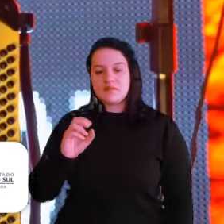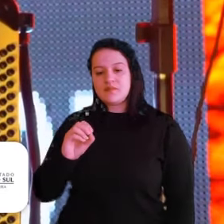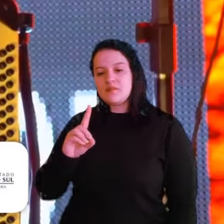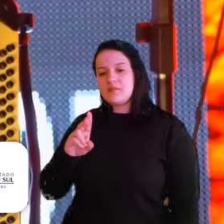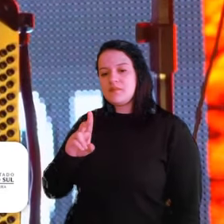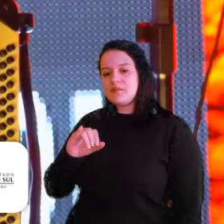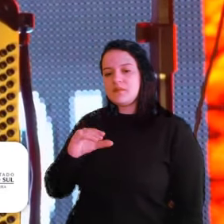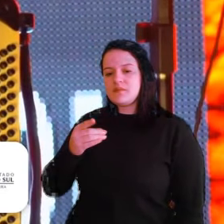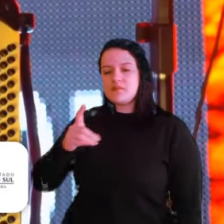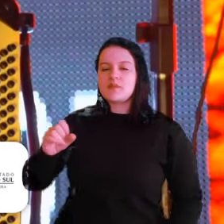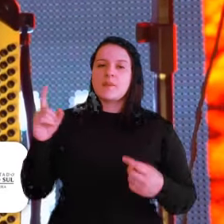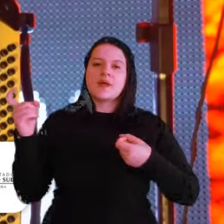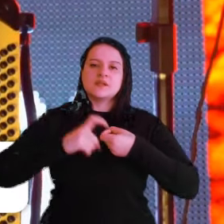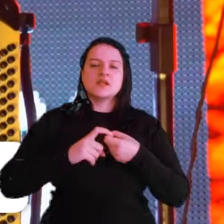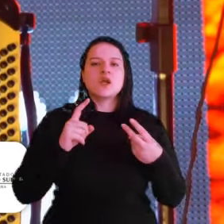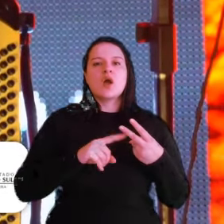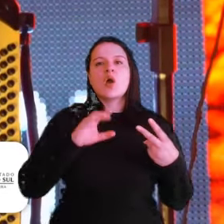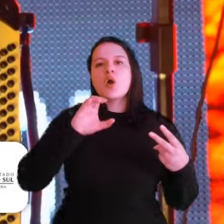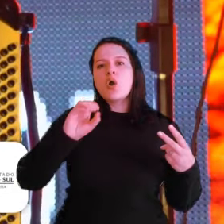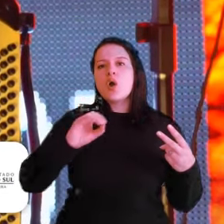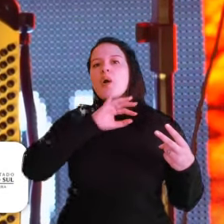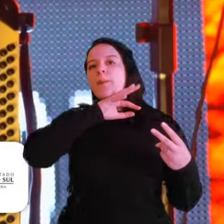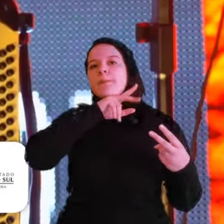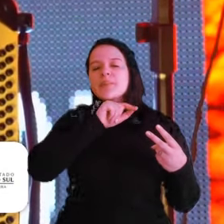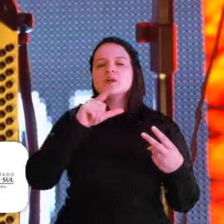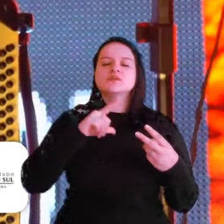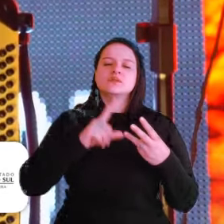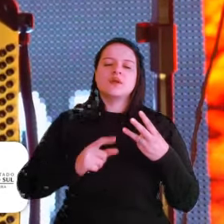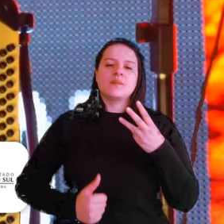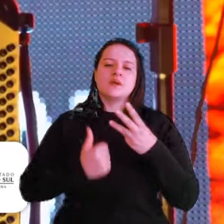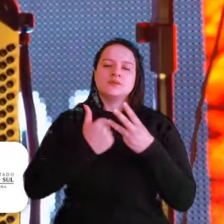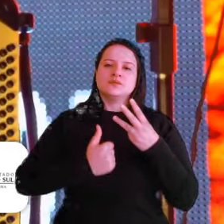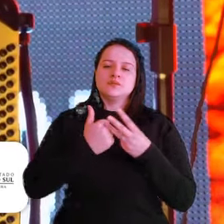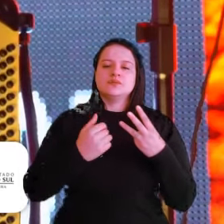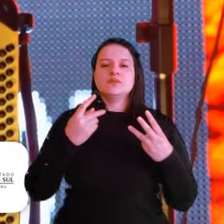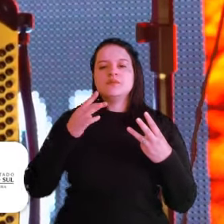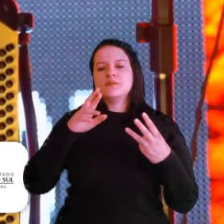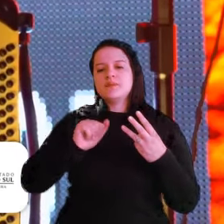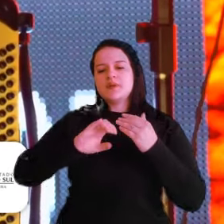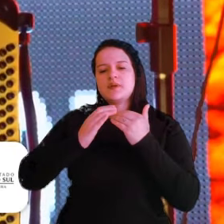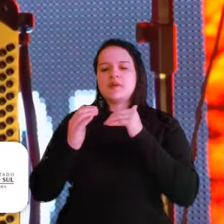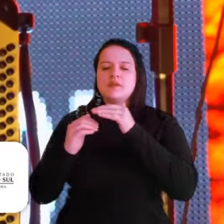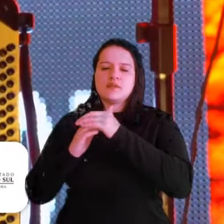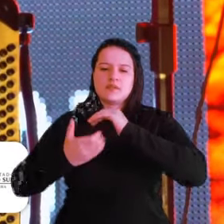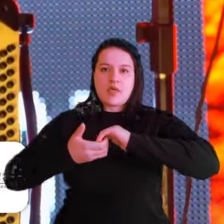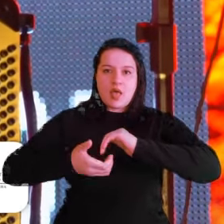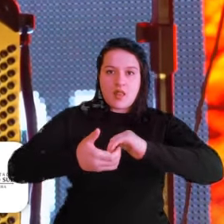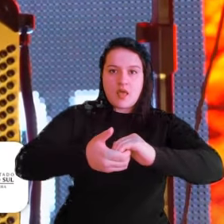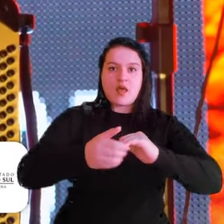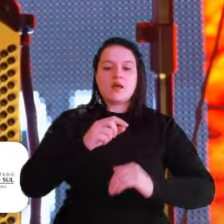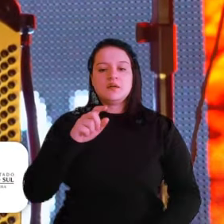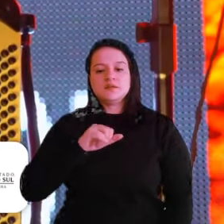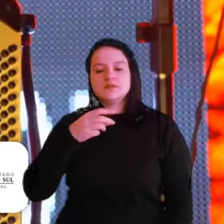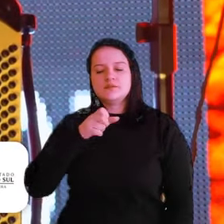Produções em parceria com o Bicho Produção Cultural, com patrocínio da Brastelha, Rei Verde e Zimpão,